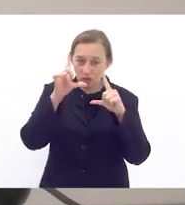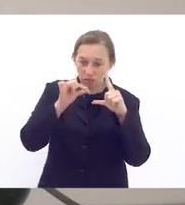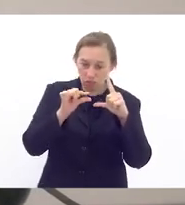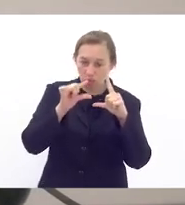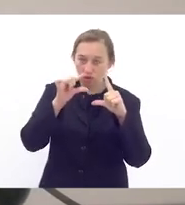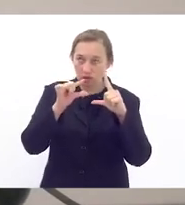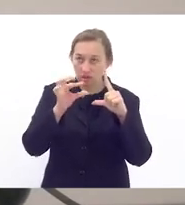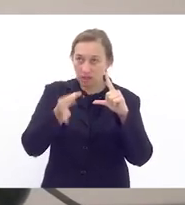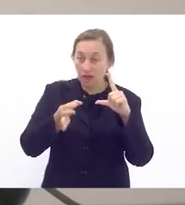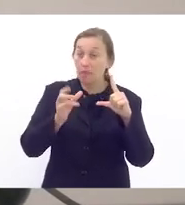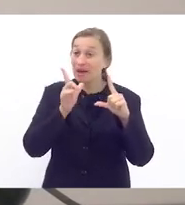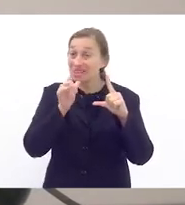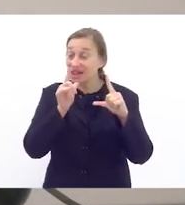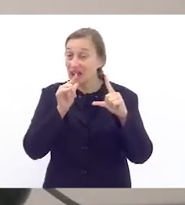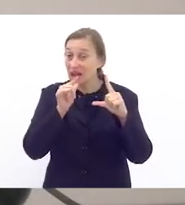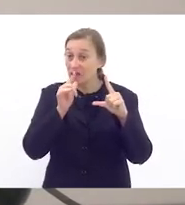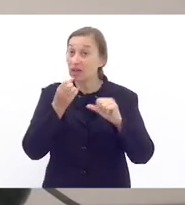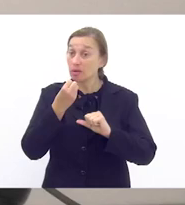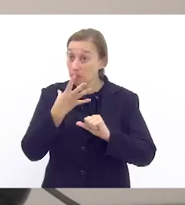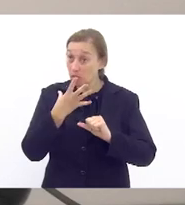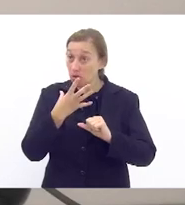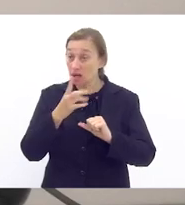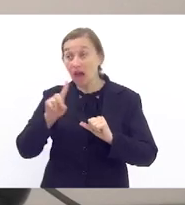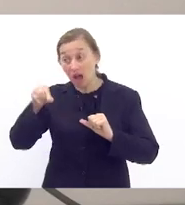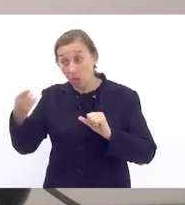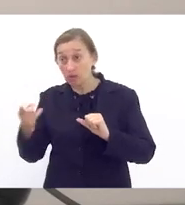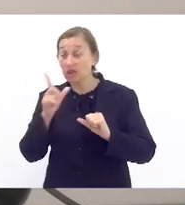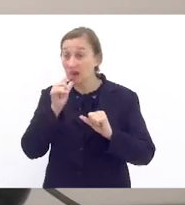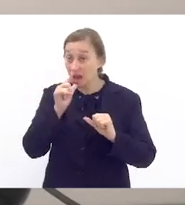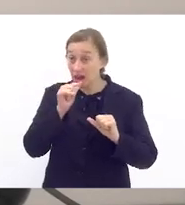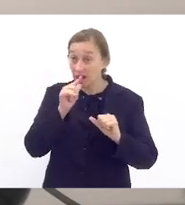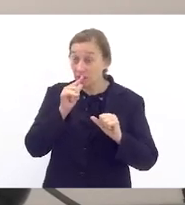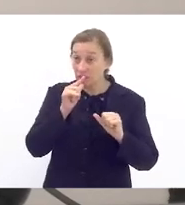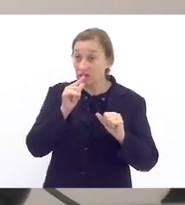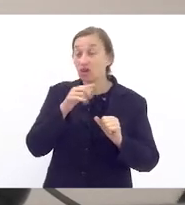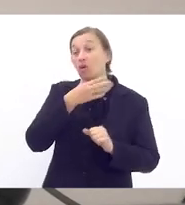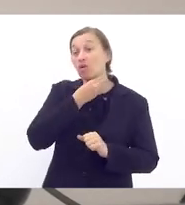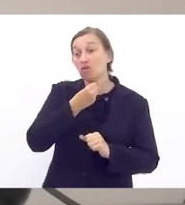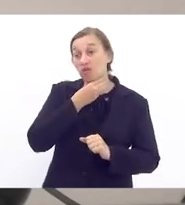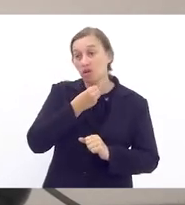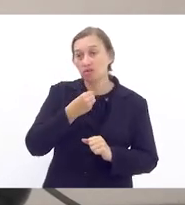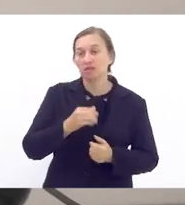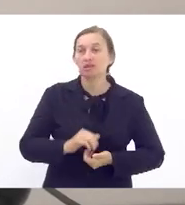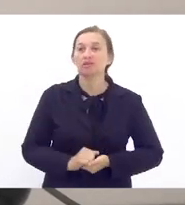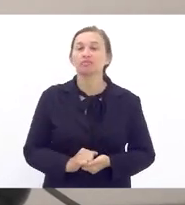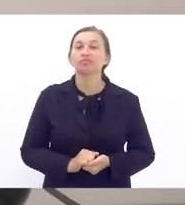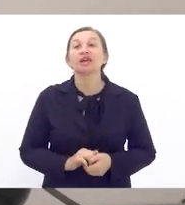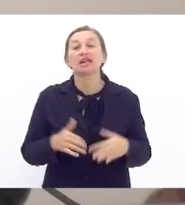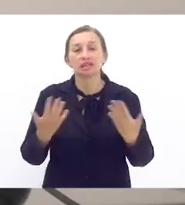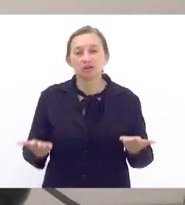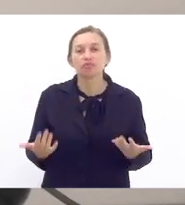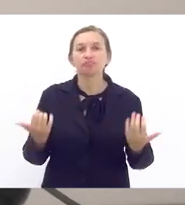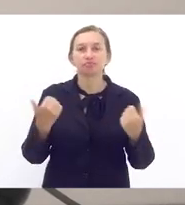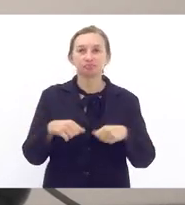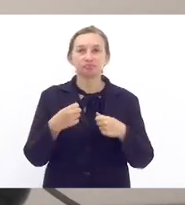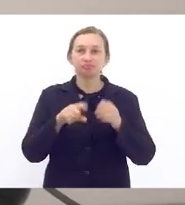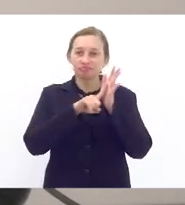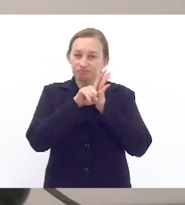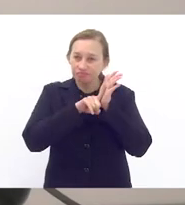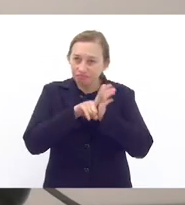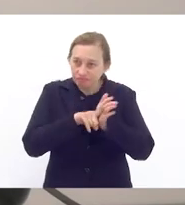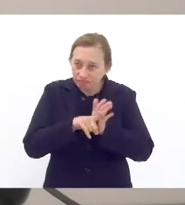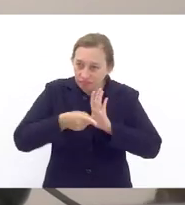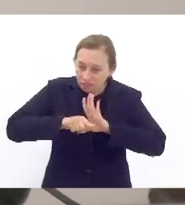a água não era imprópria. A outra água deu imprópria para o consumo. Então, assim, a gente precisa de uma